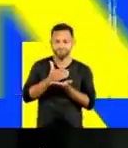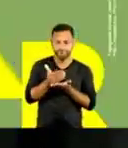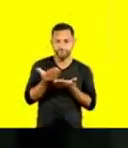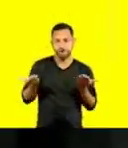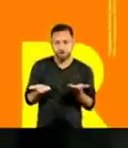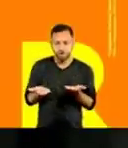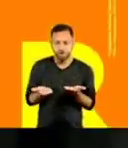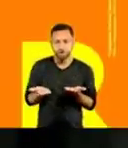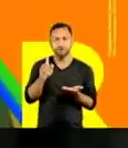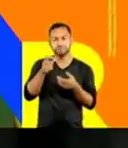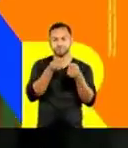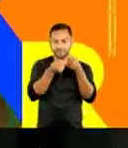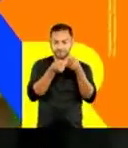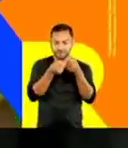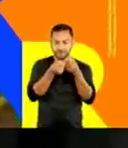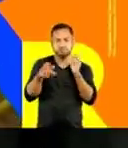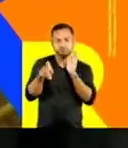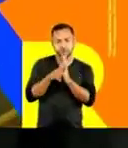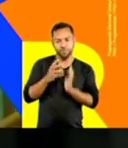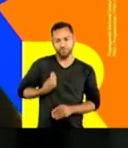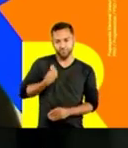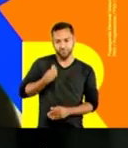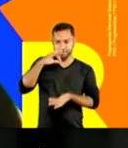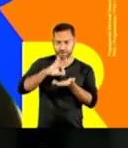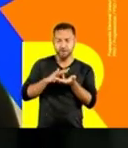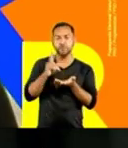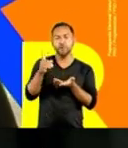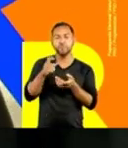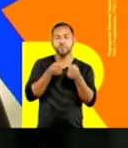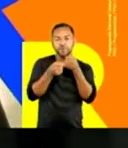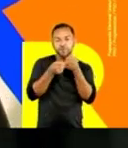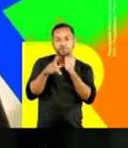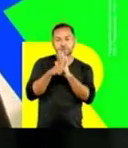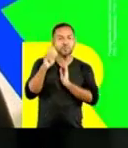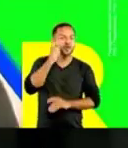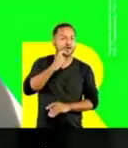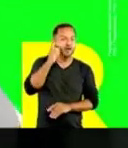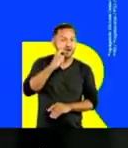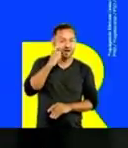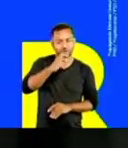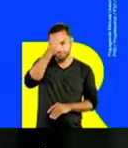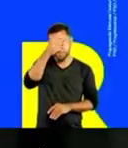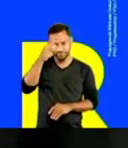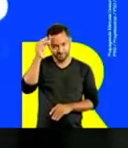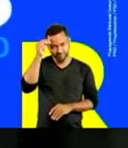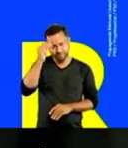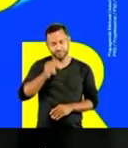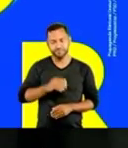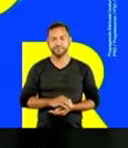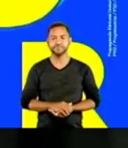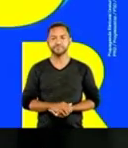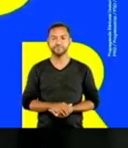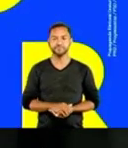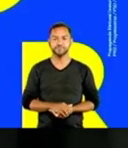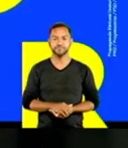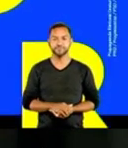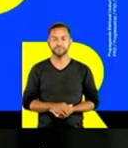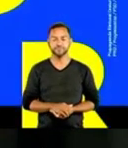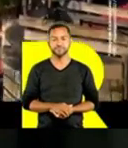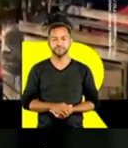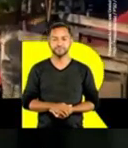Vai começar agora o programa da Vida Real. O programa de Ricardo Nunes, prefeito.